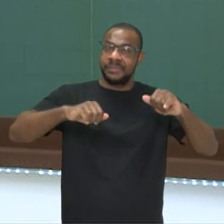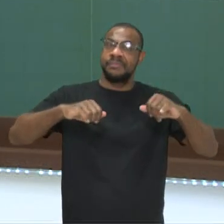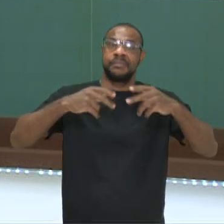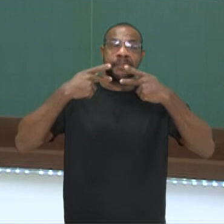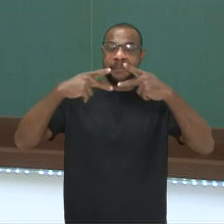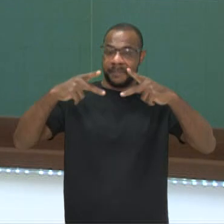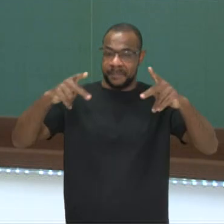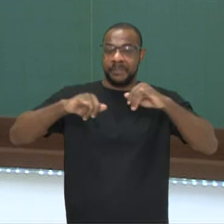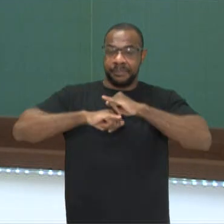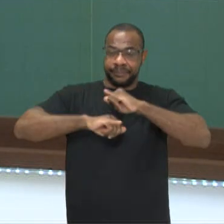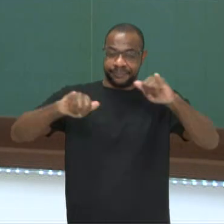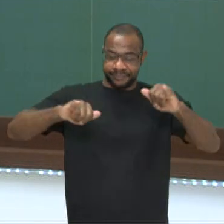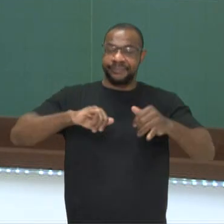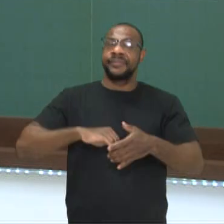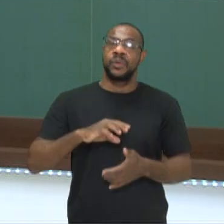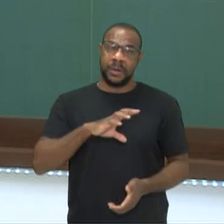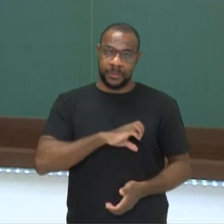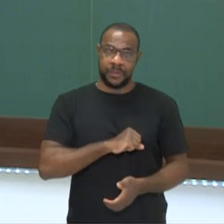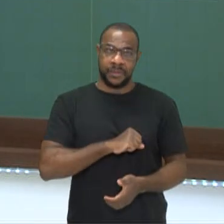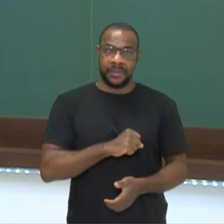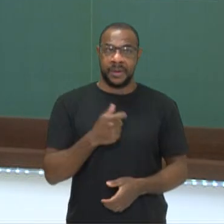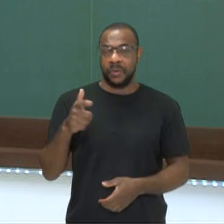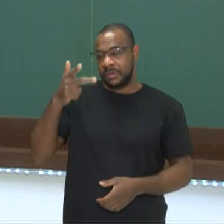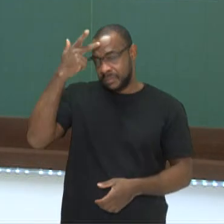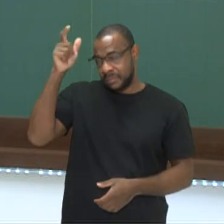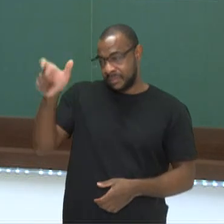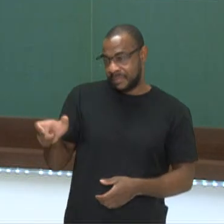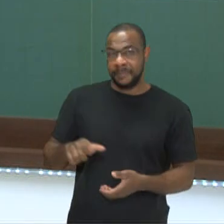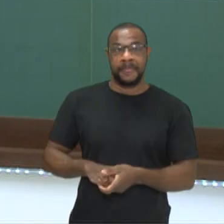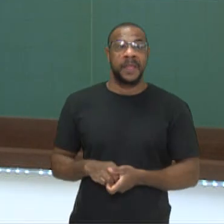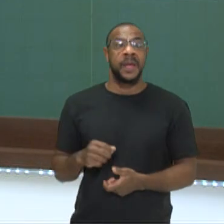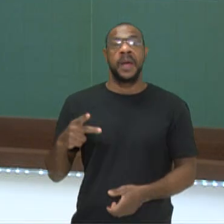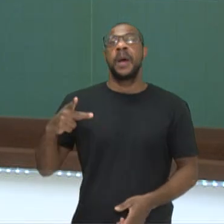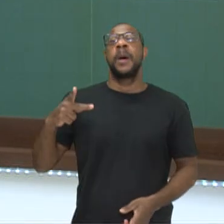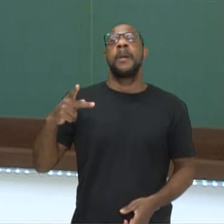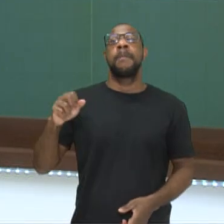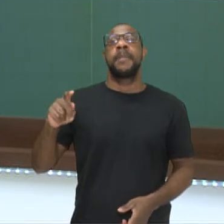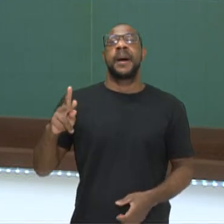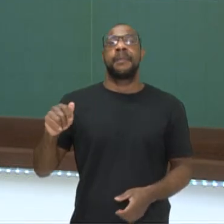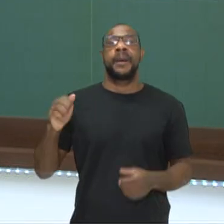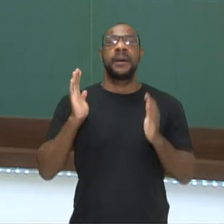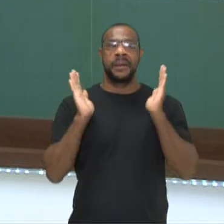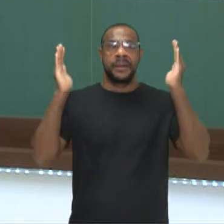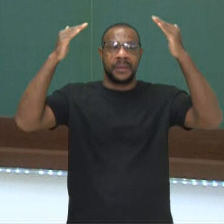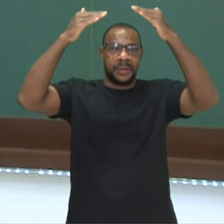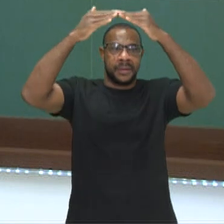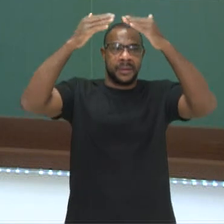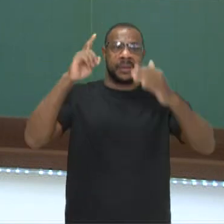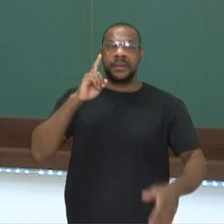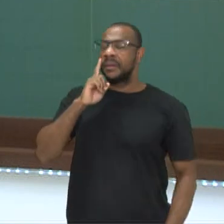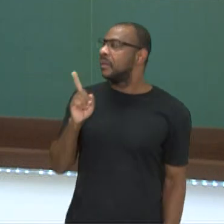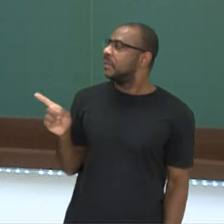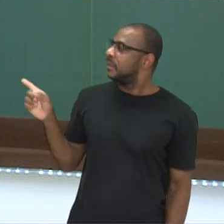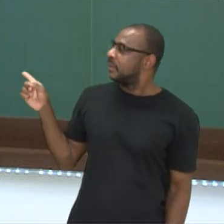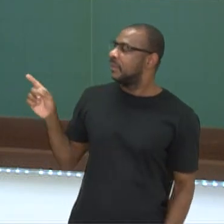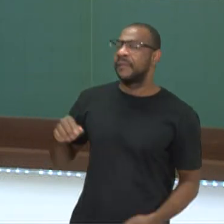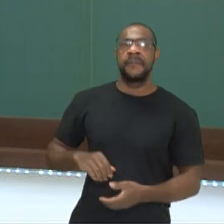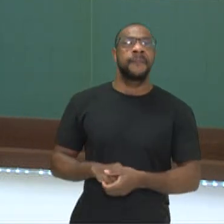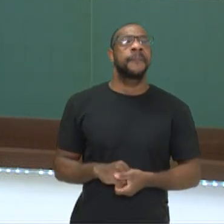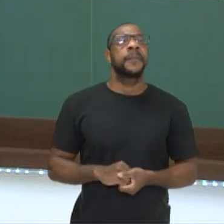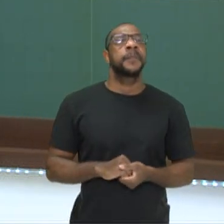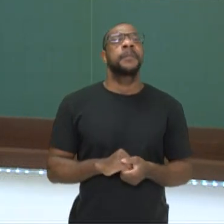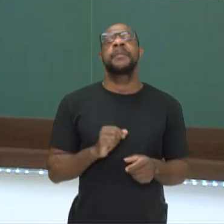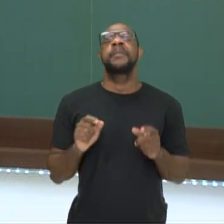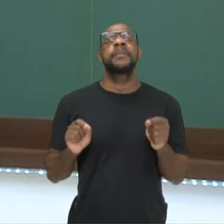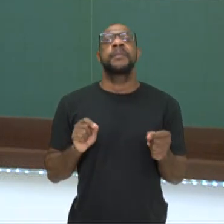é tibetano. Já o Papa Francisco, figura aí muito querida, e eu tenho ouvido